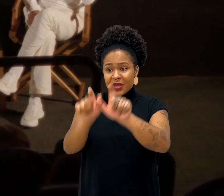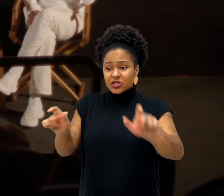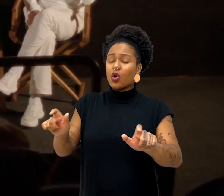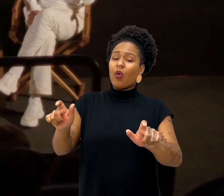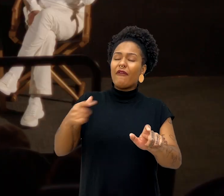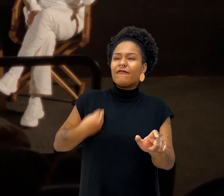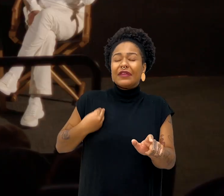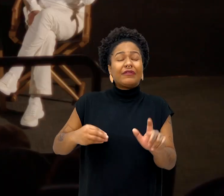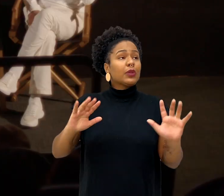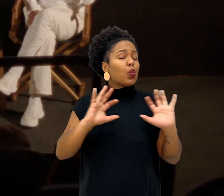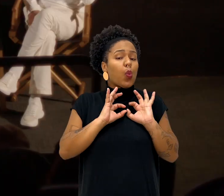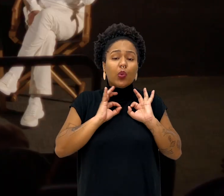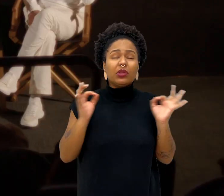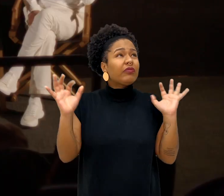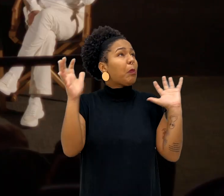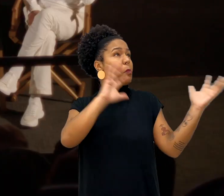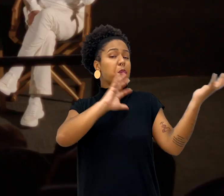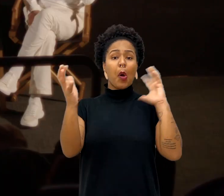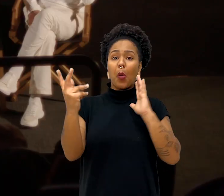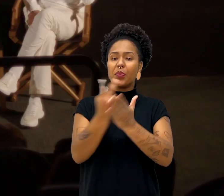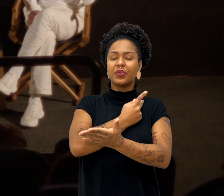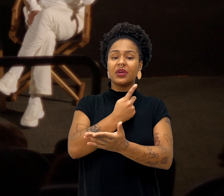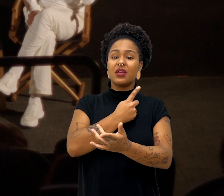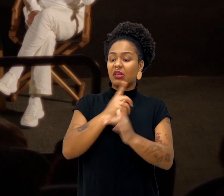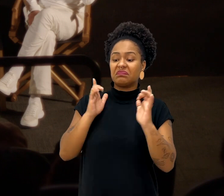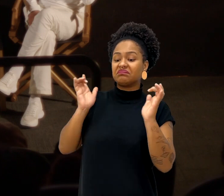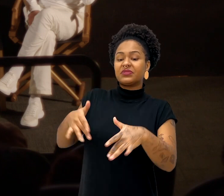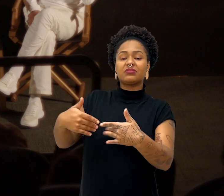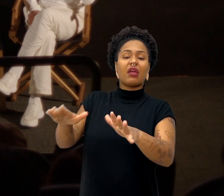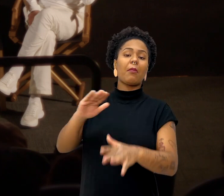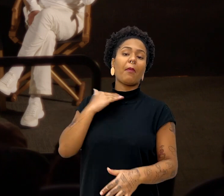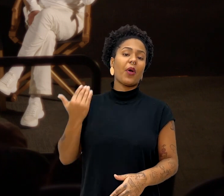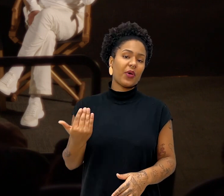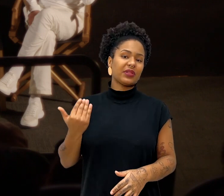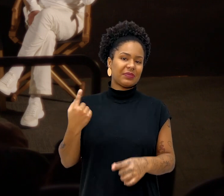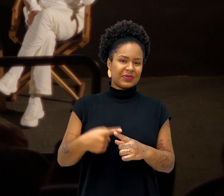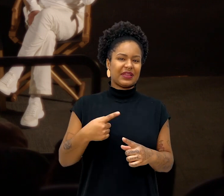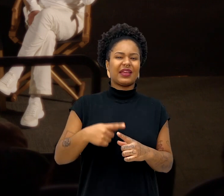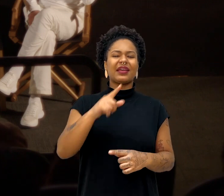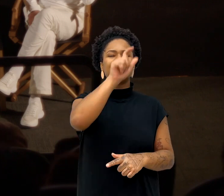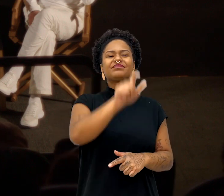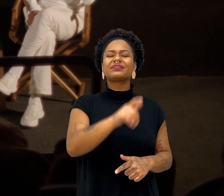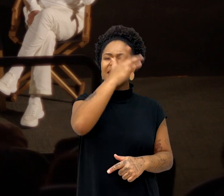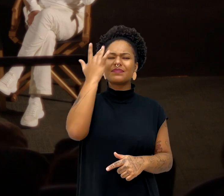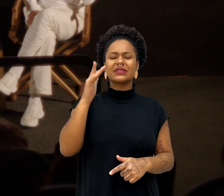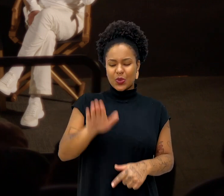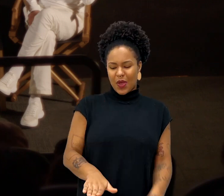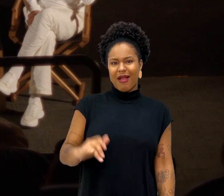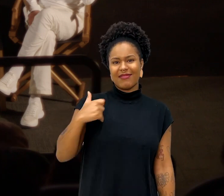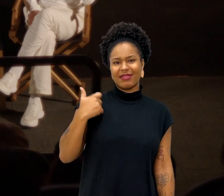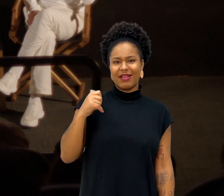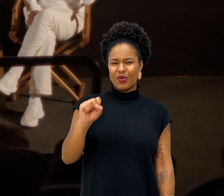ali, aquelas pessoas, mais uma vez, estão revivendo uma tragédia e sendo e deixando para